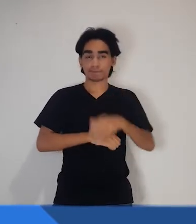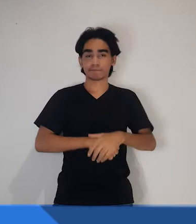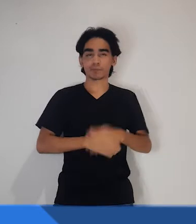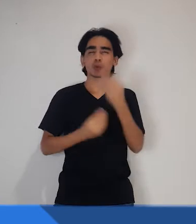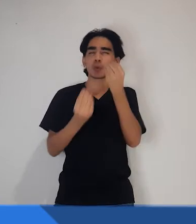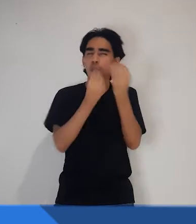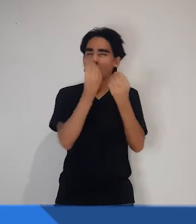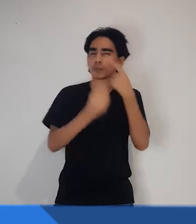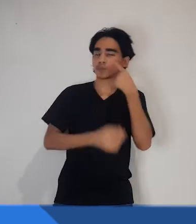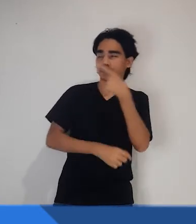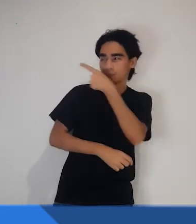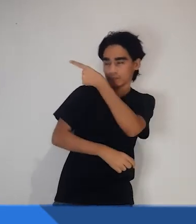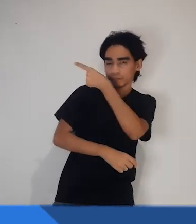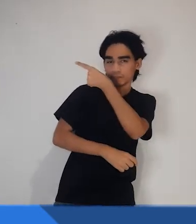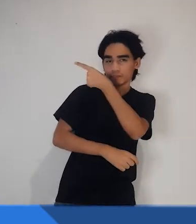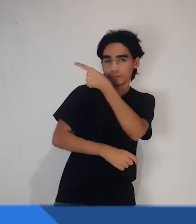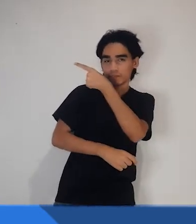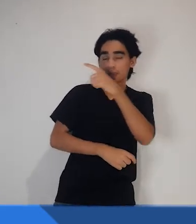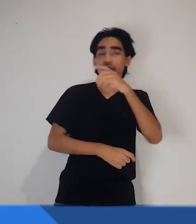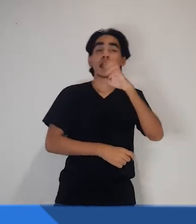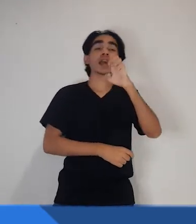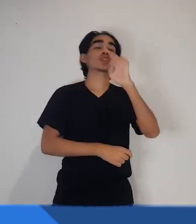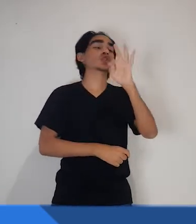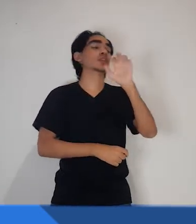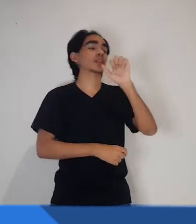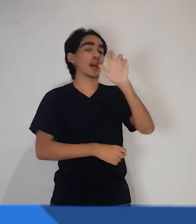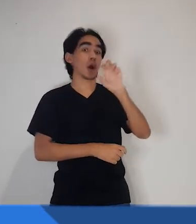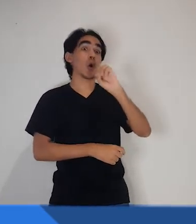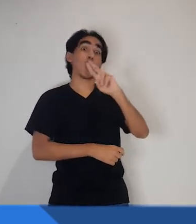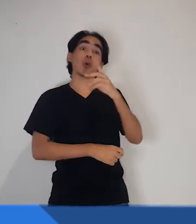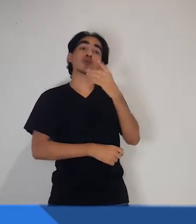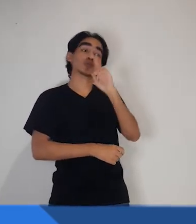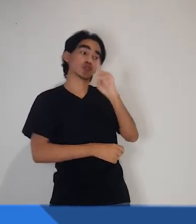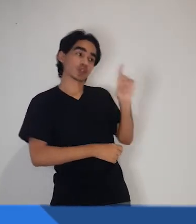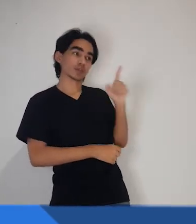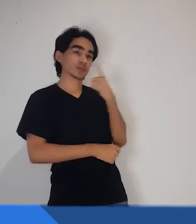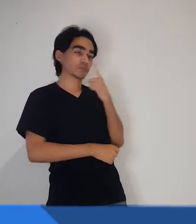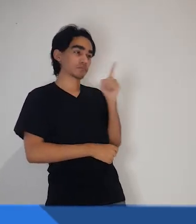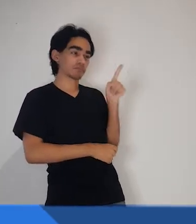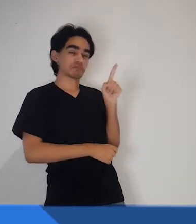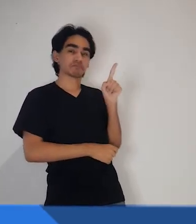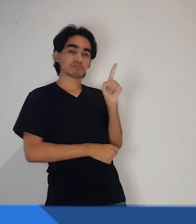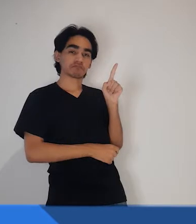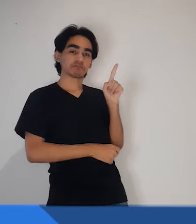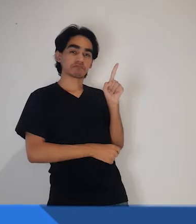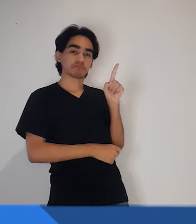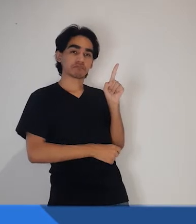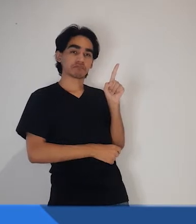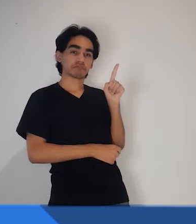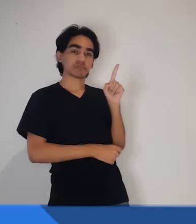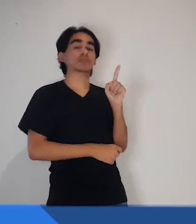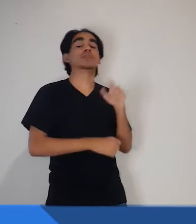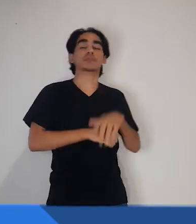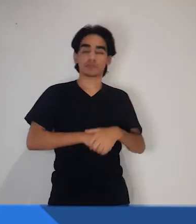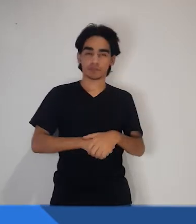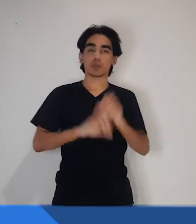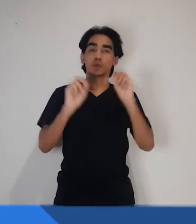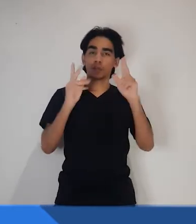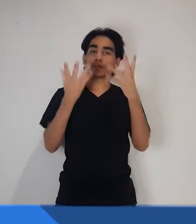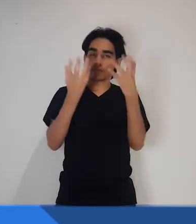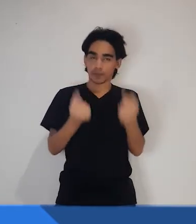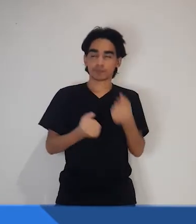desse botão editar questionário ou aqui do lado direito em editar questionário, ok? Então vamos